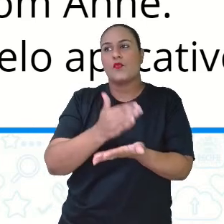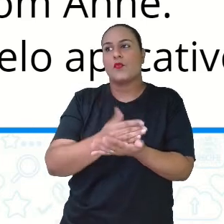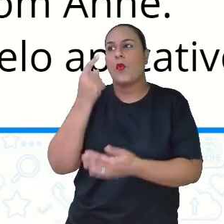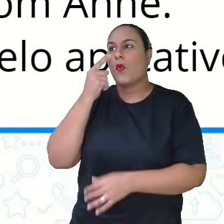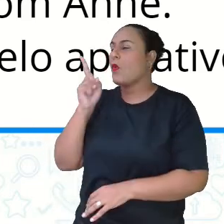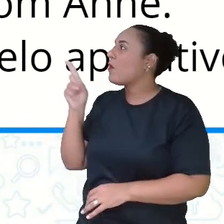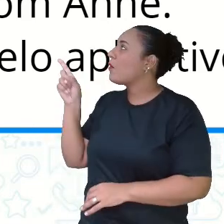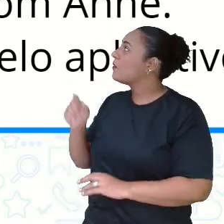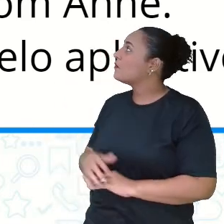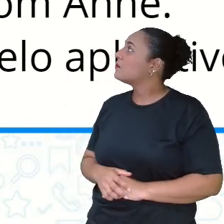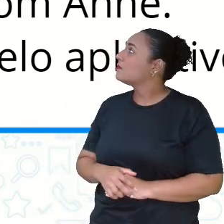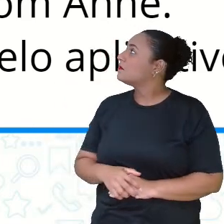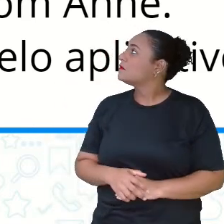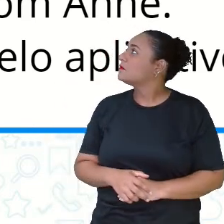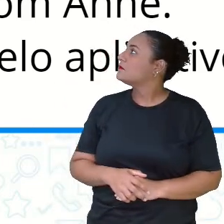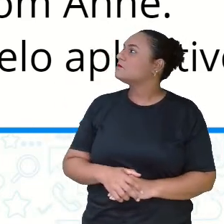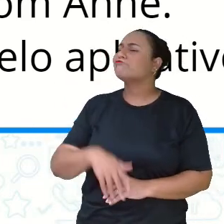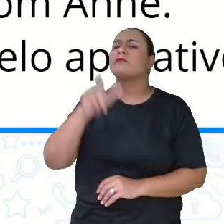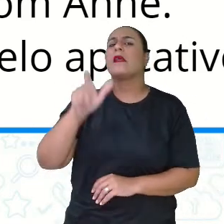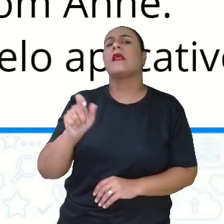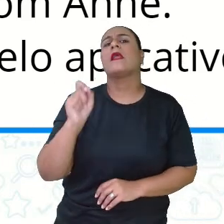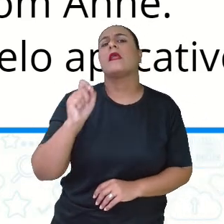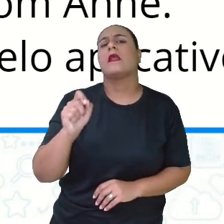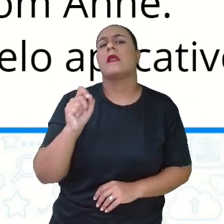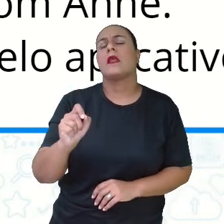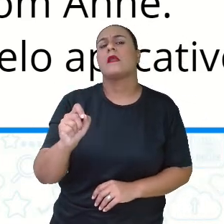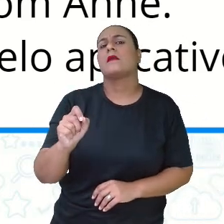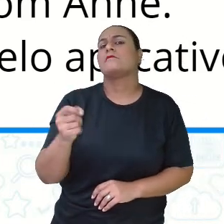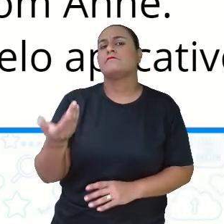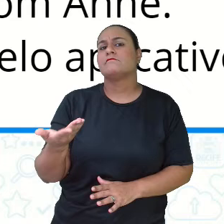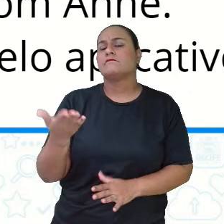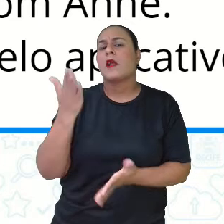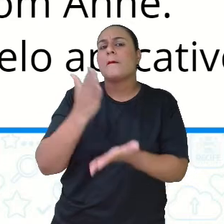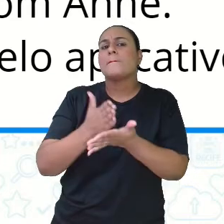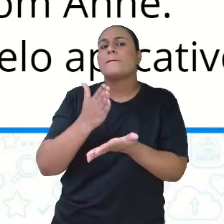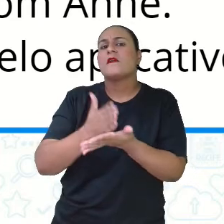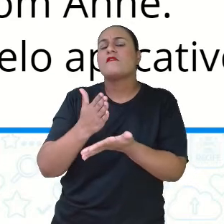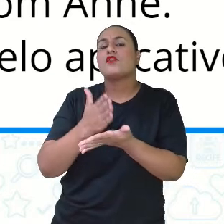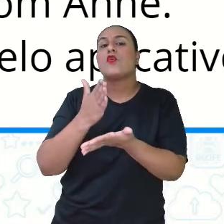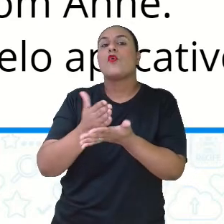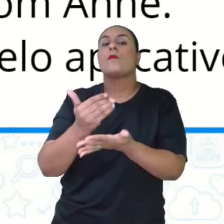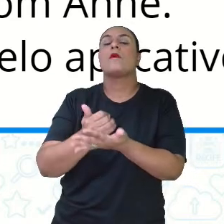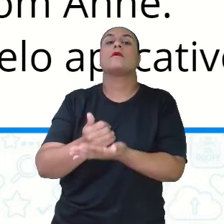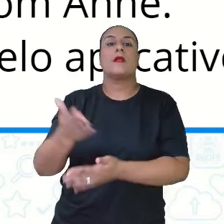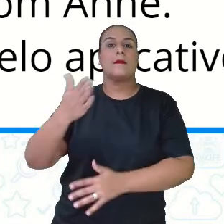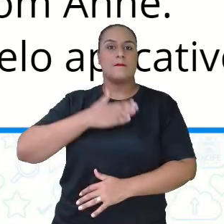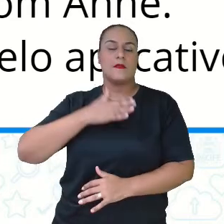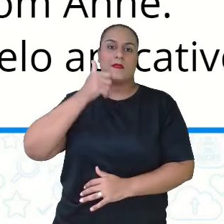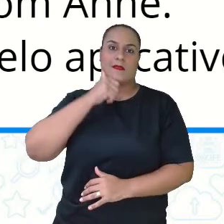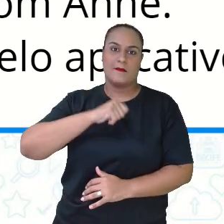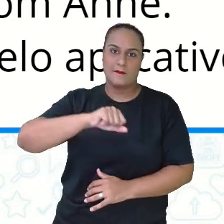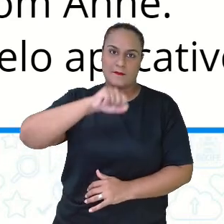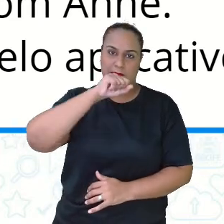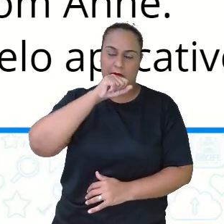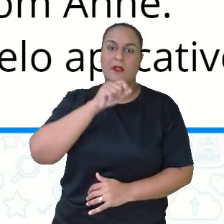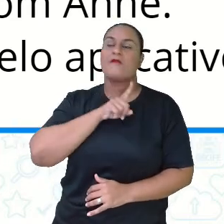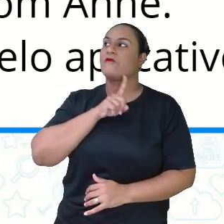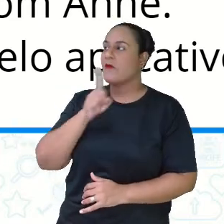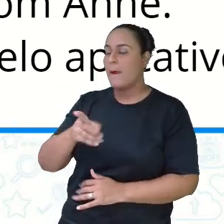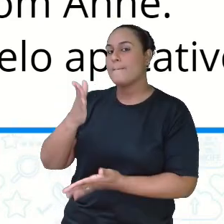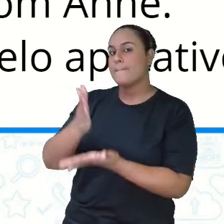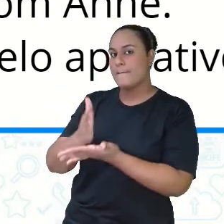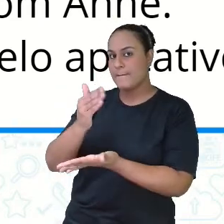está indicando quem partiu o bolo. Quem é a pessoa? É ela, é a minha mãe. Ela partiu o